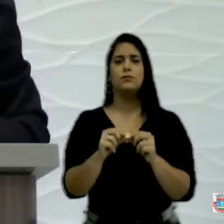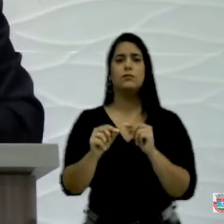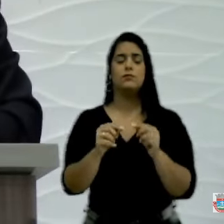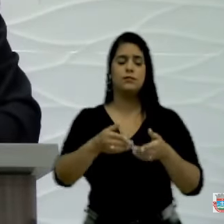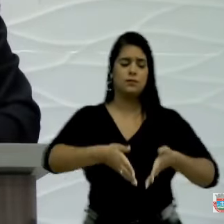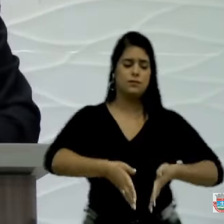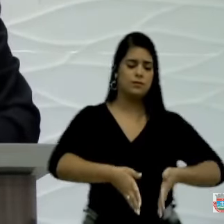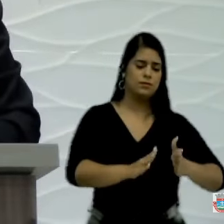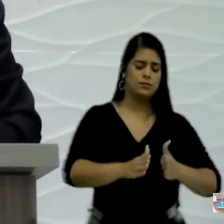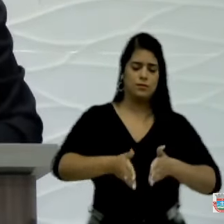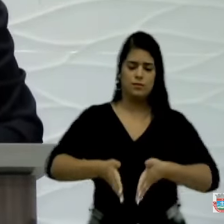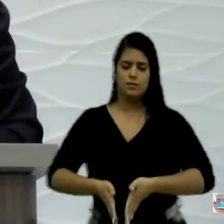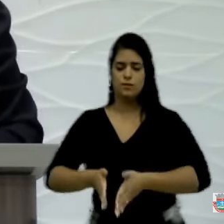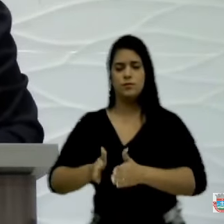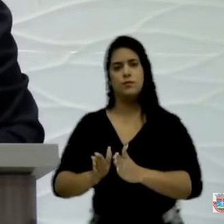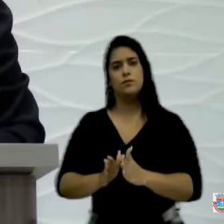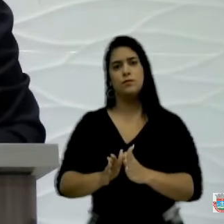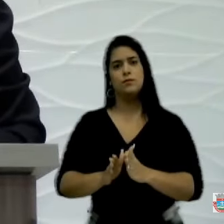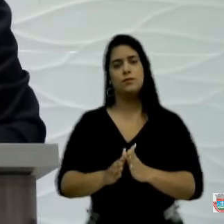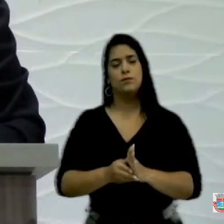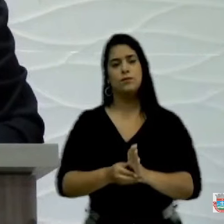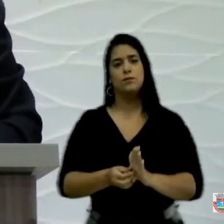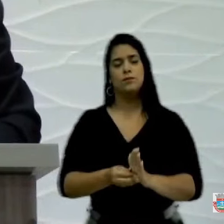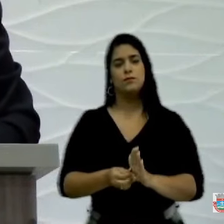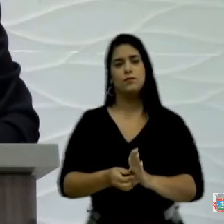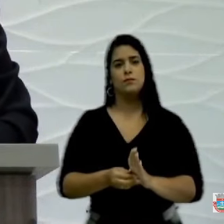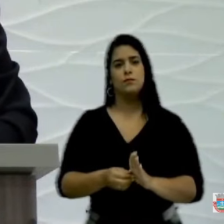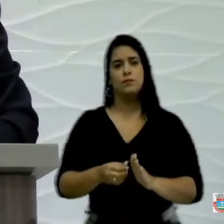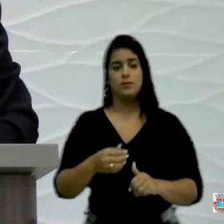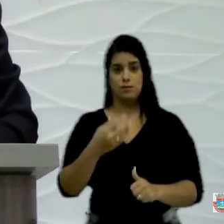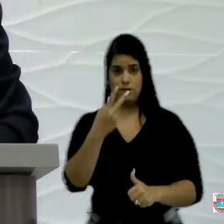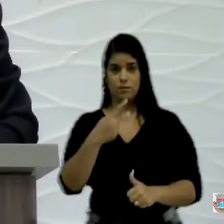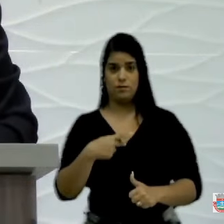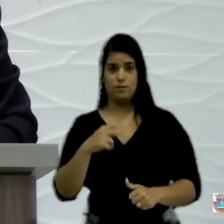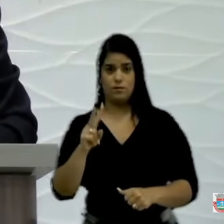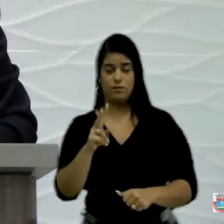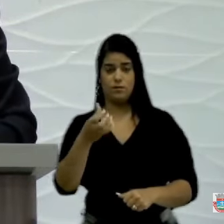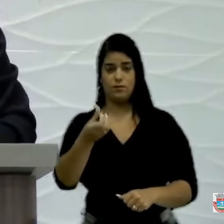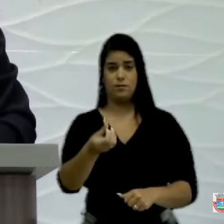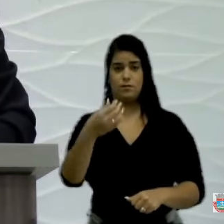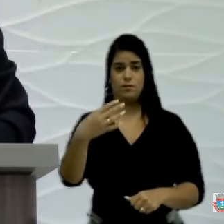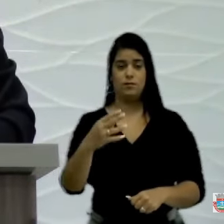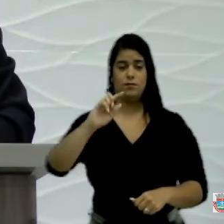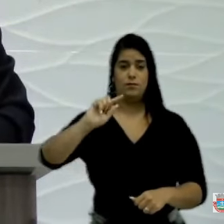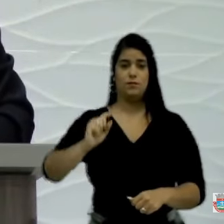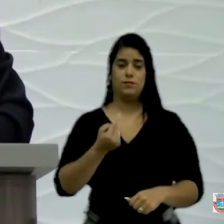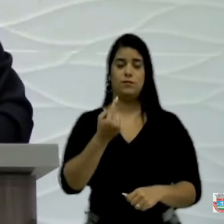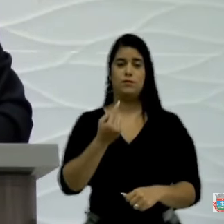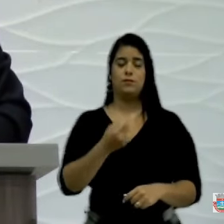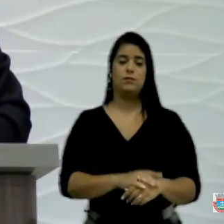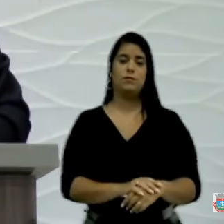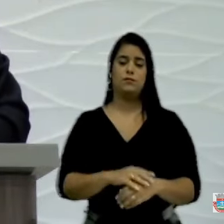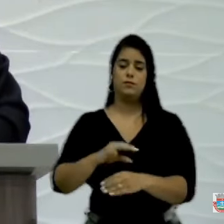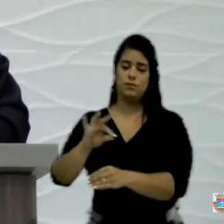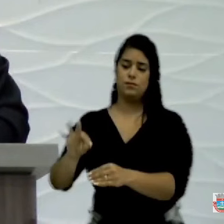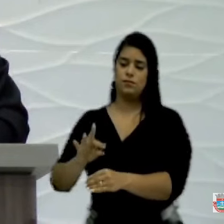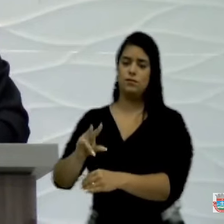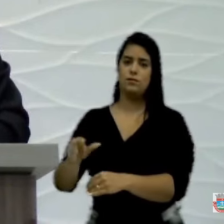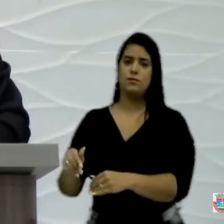travessas. Eu coloquei uma no valor de 64 mil para a Vila do Espírito Santo,